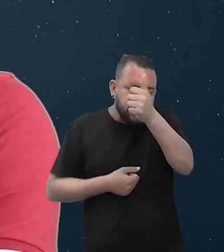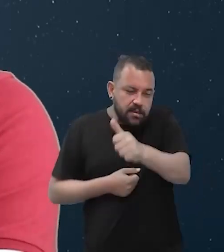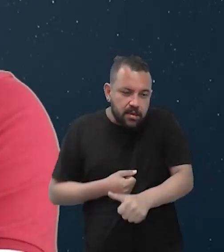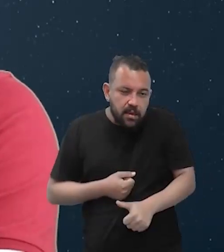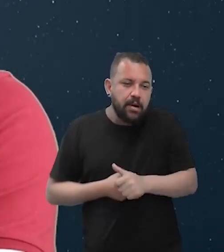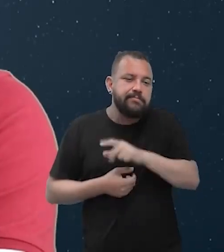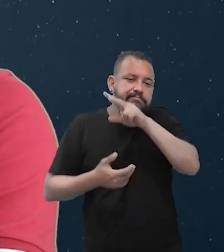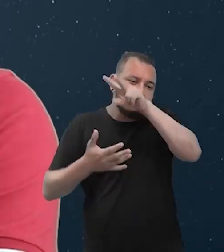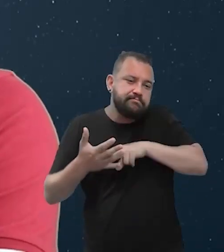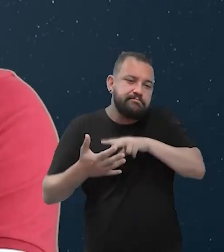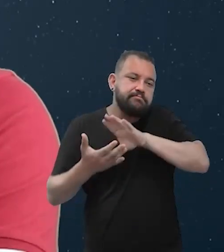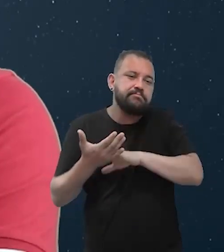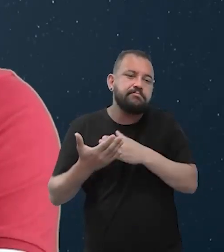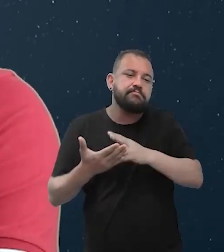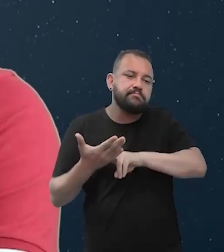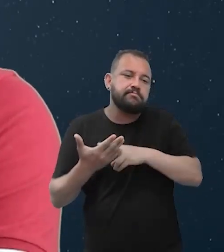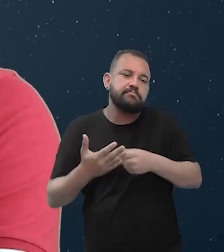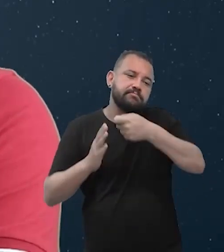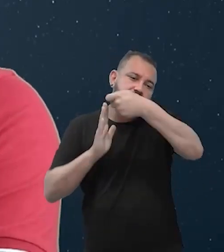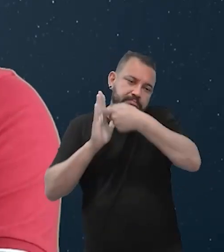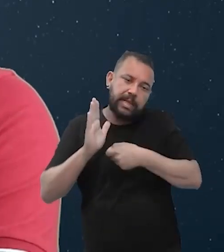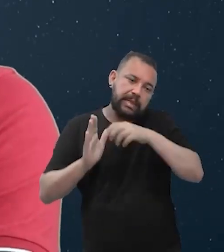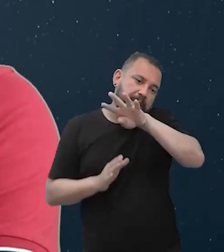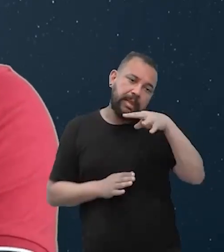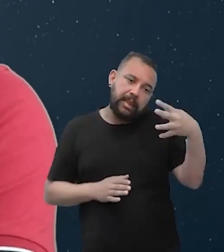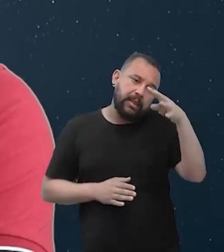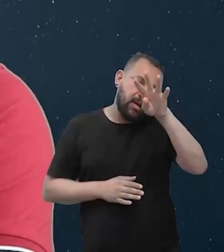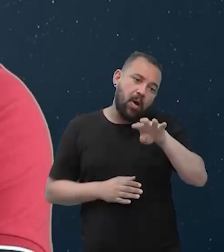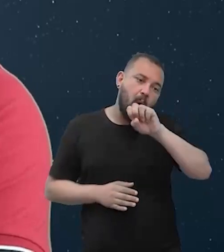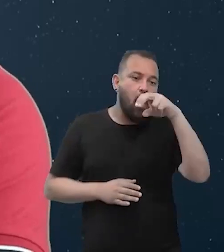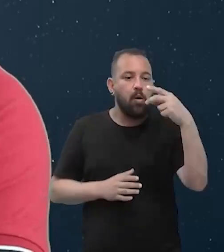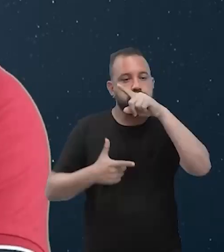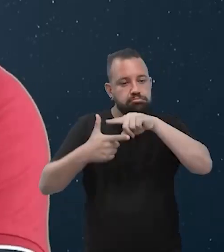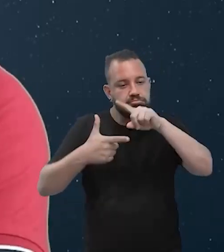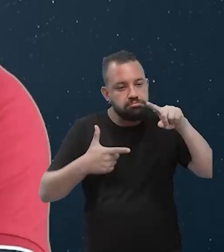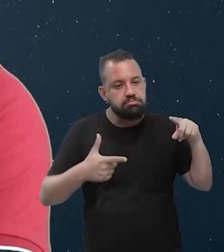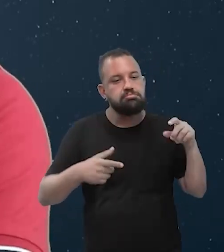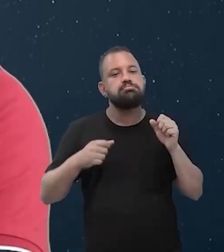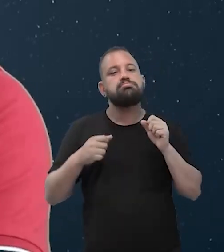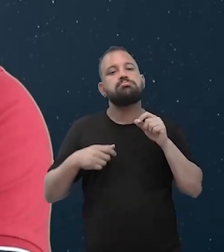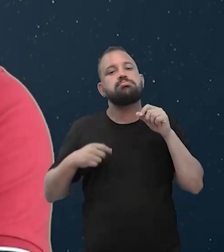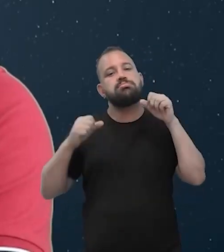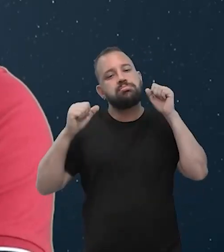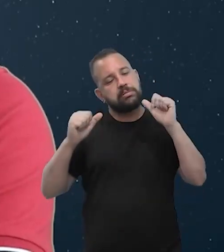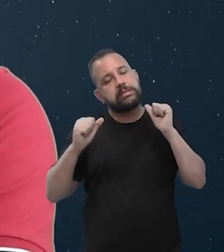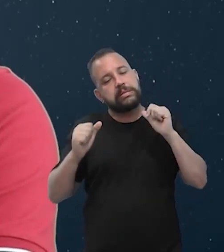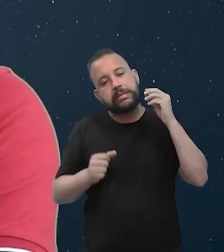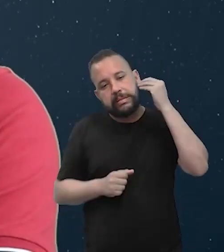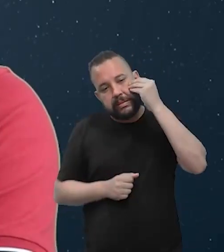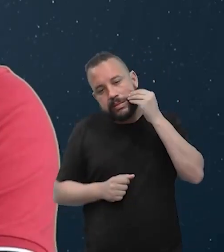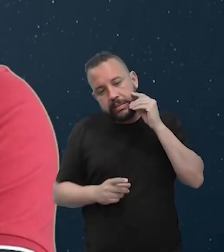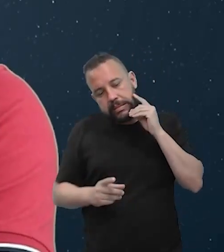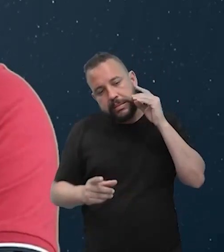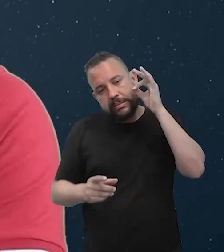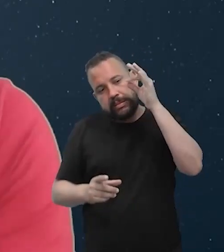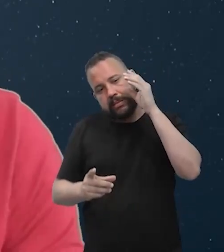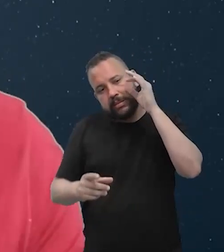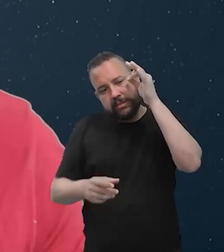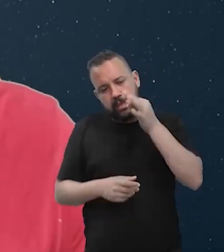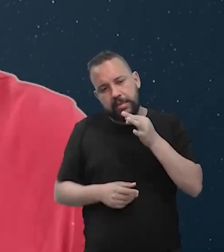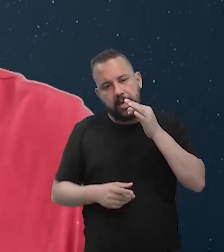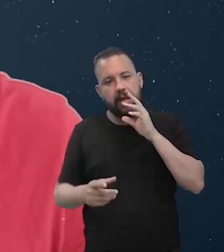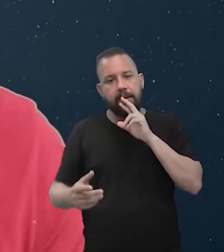da leitura e interpretação de uma tabela ou de um gráfico e vai exatamente tentar acertar a questão que eu tenho certeza